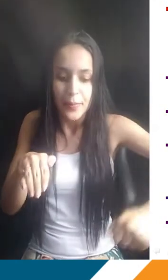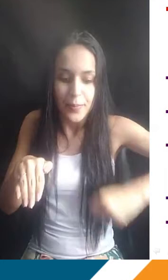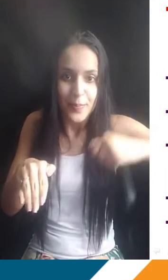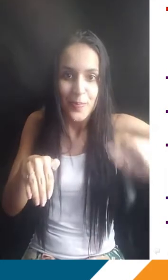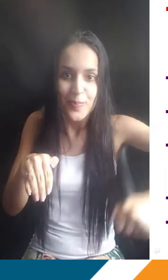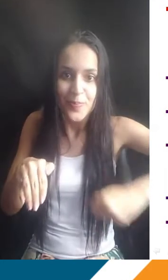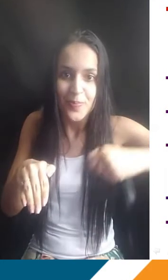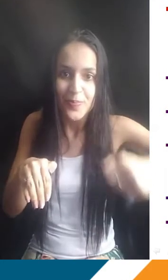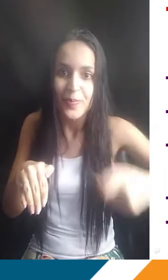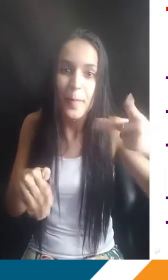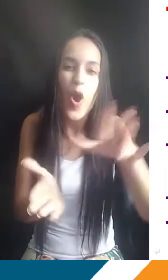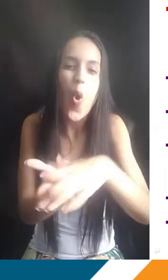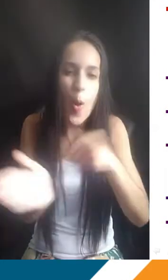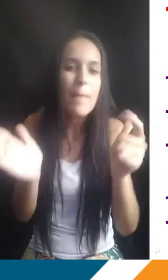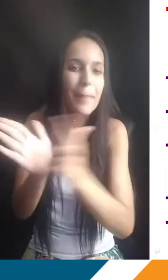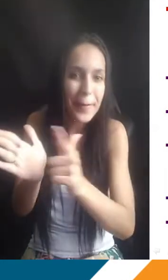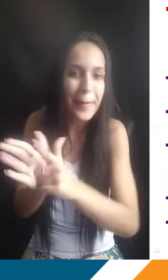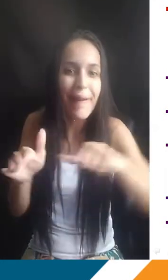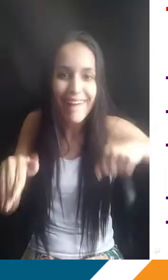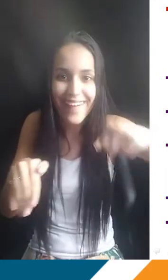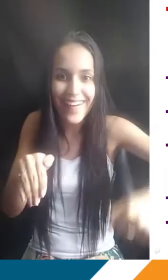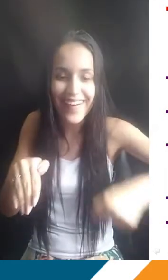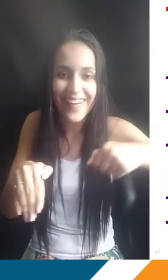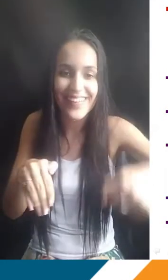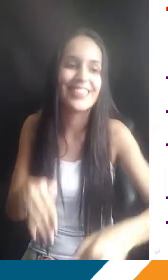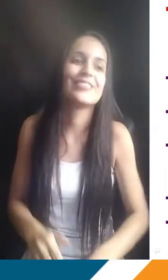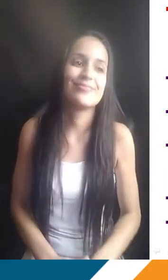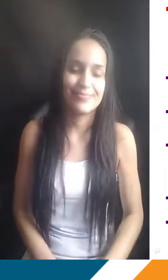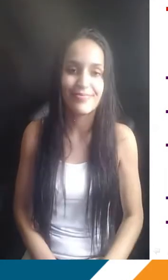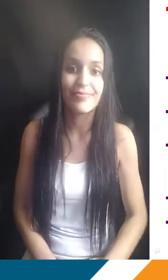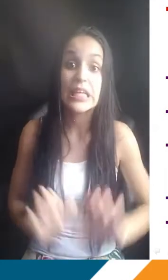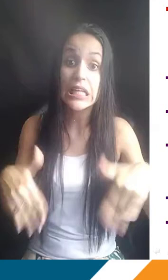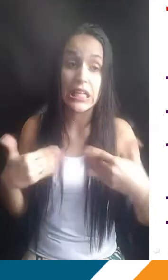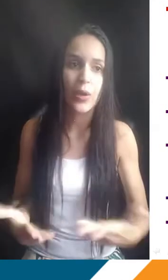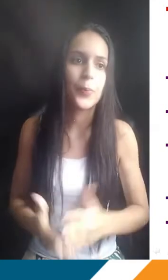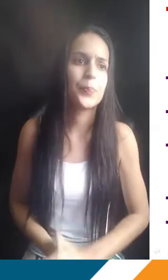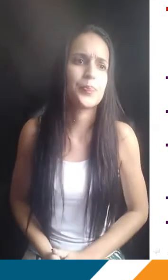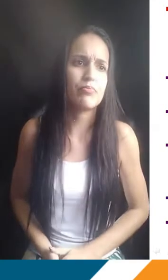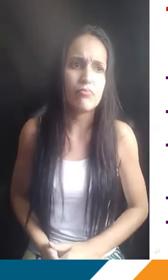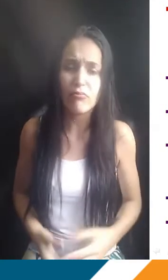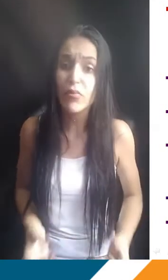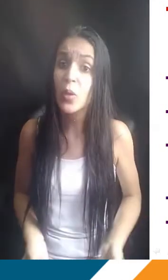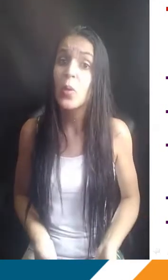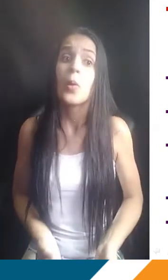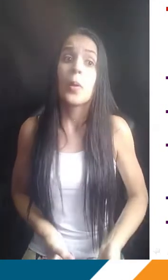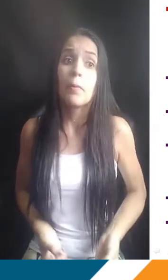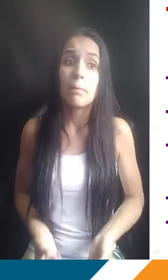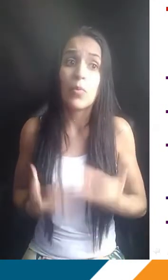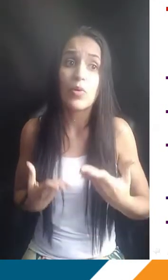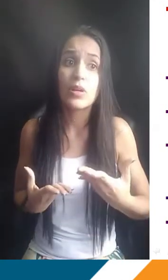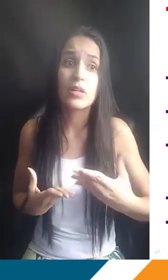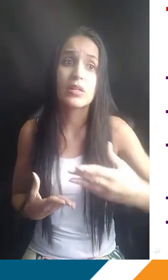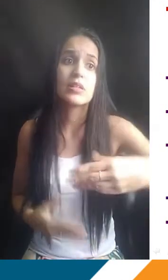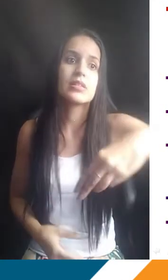literatura elementos e representações da violência diária nas grandes cidades e buscando romper com padrões literários da época. Agora, por que